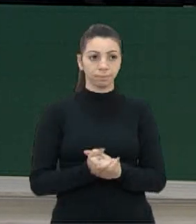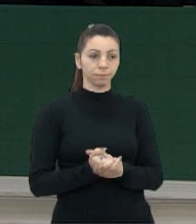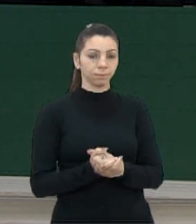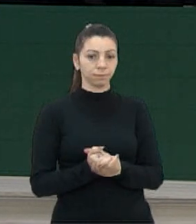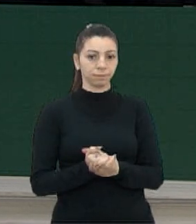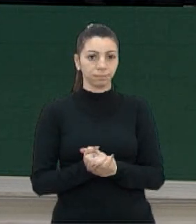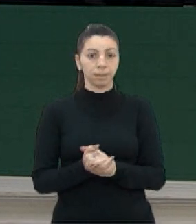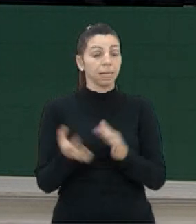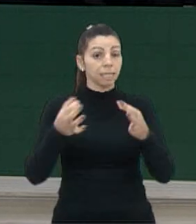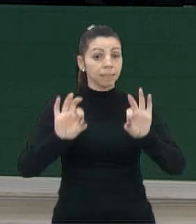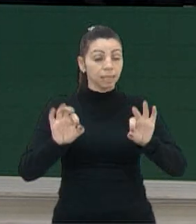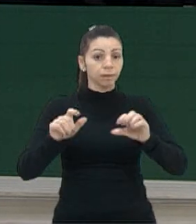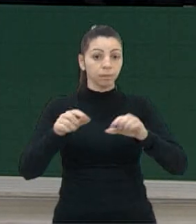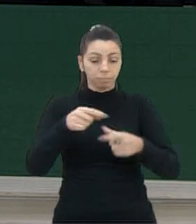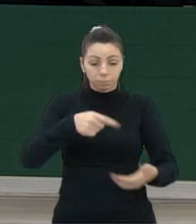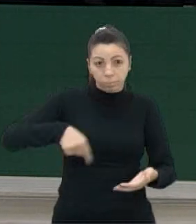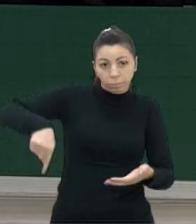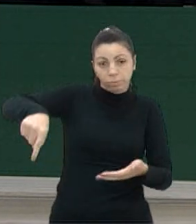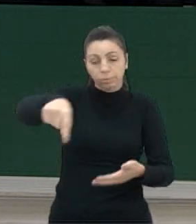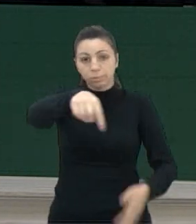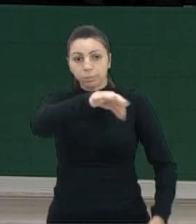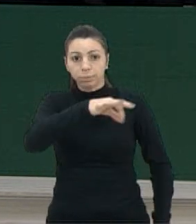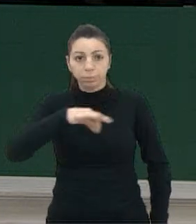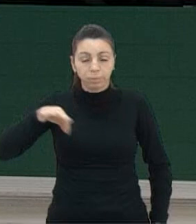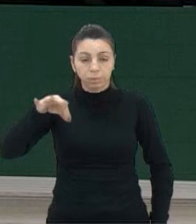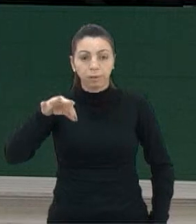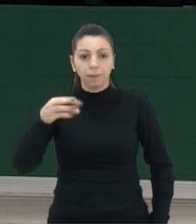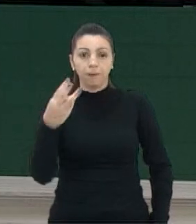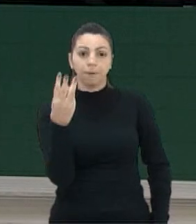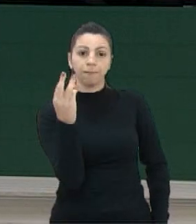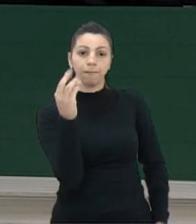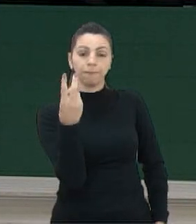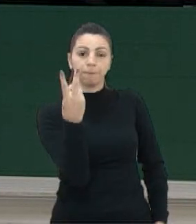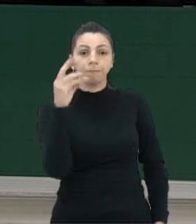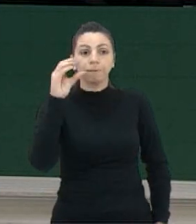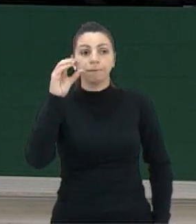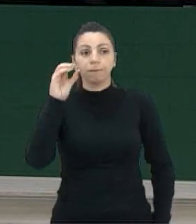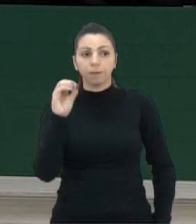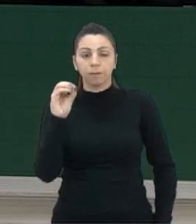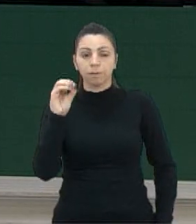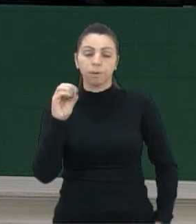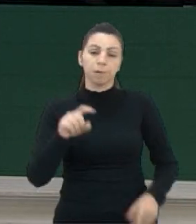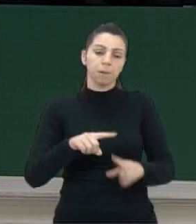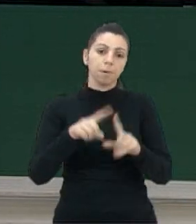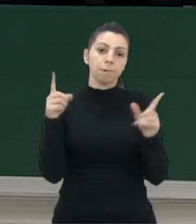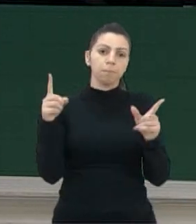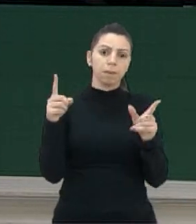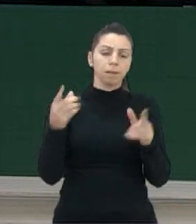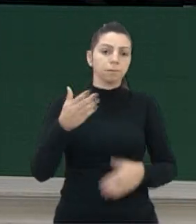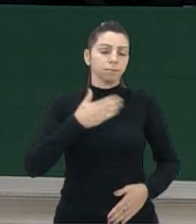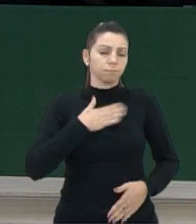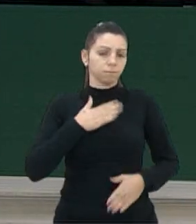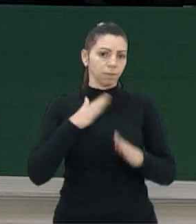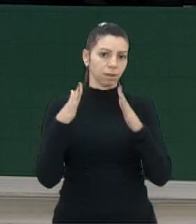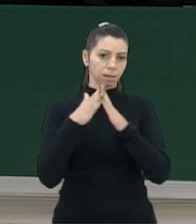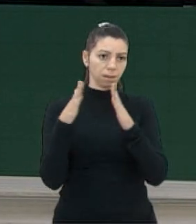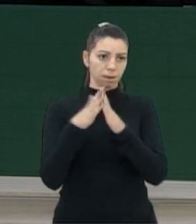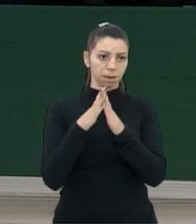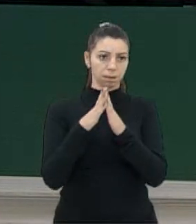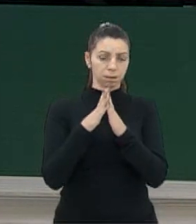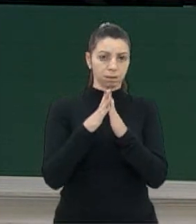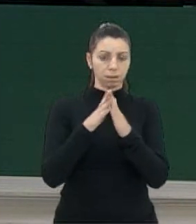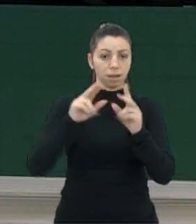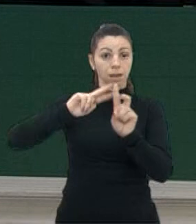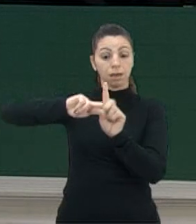de 20 centímetros, por exemplo. Mas lá na minha casa eu tenho uma forma que tem o dobro do tamanho dessa, ou seja, o diâmetro dela